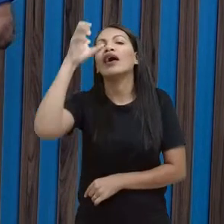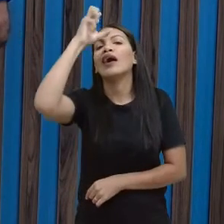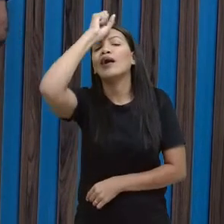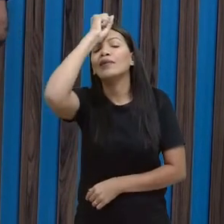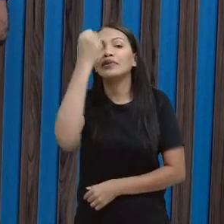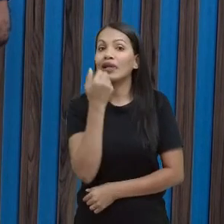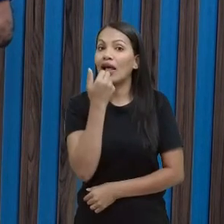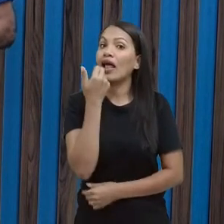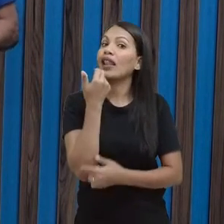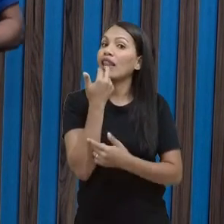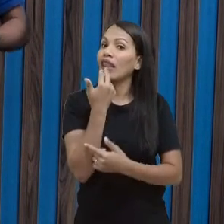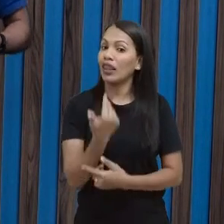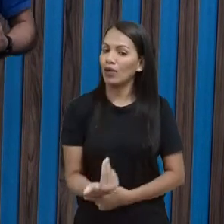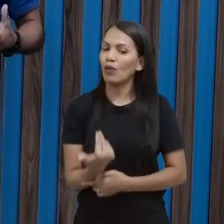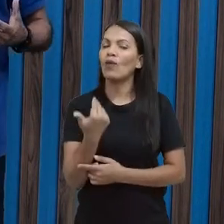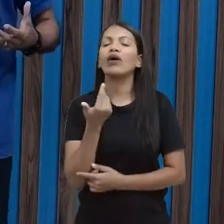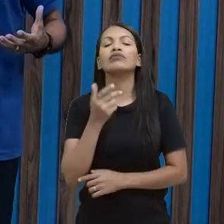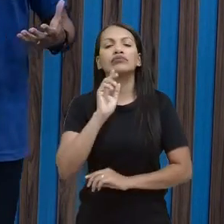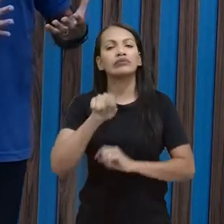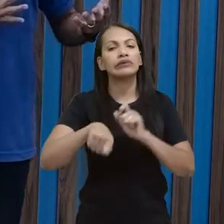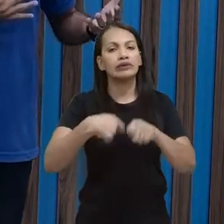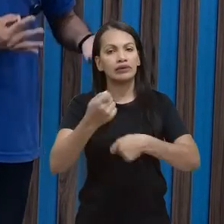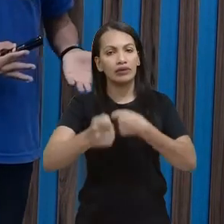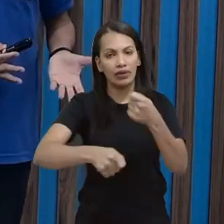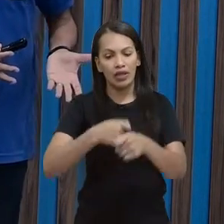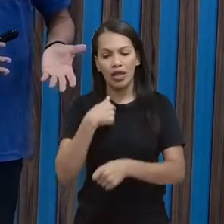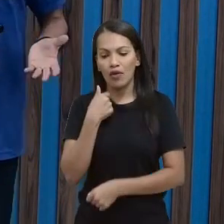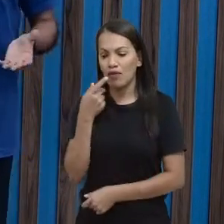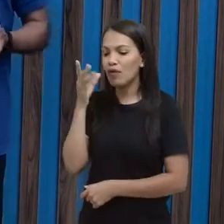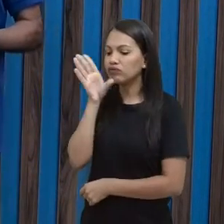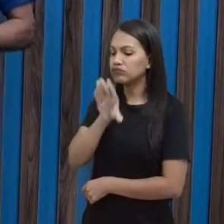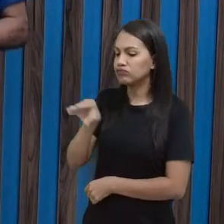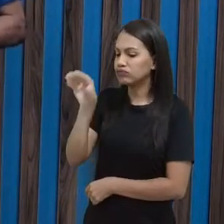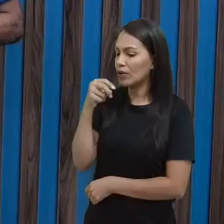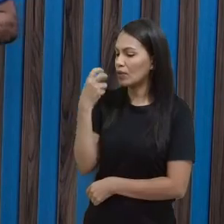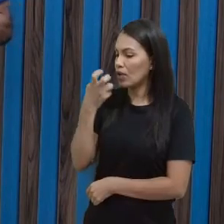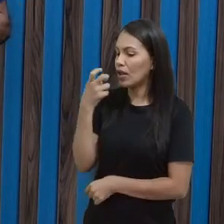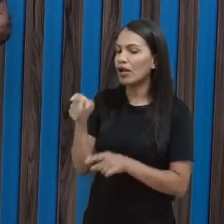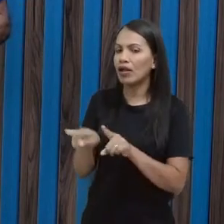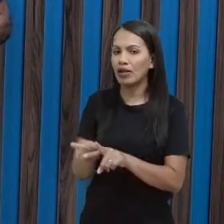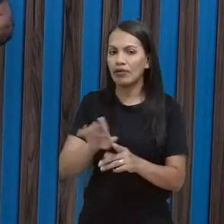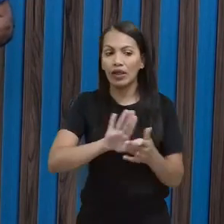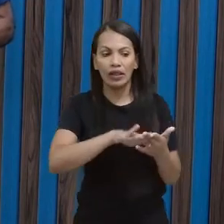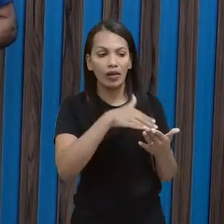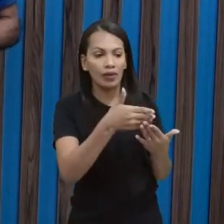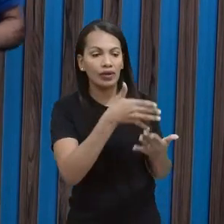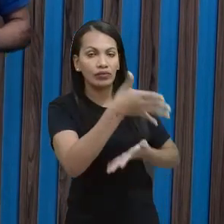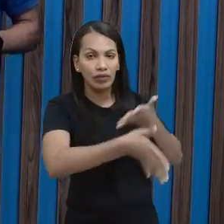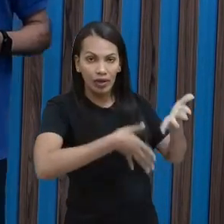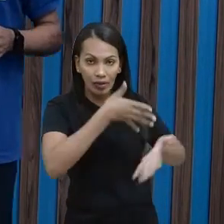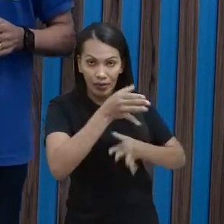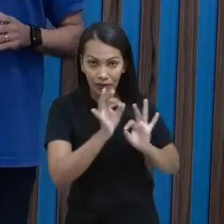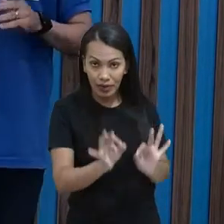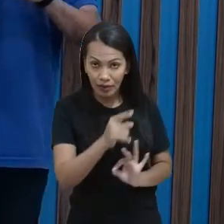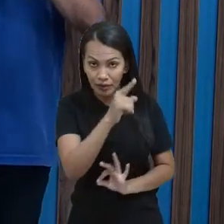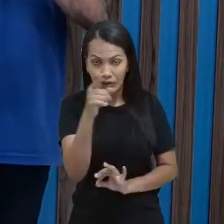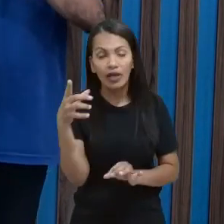linguagem de sinais, ao mesmo tempo que eu vou falando, ela vai fazendo, sendo a intérprete, e vocês vão aprendendo ainda mais aí, tá certo? Vamos